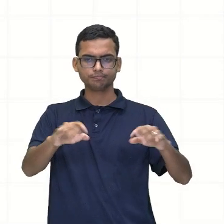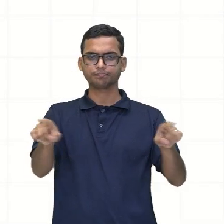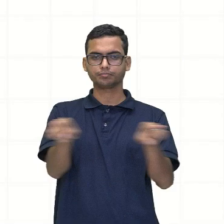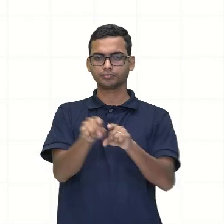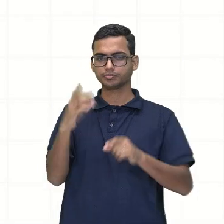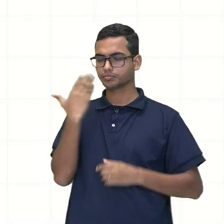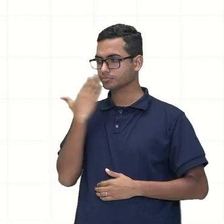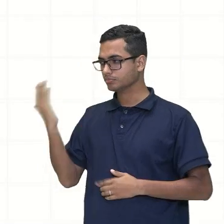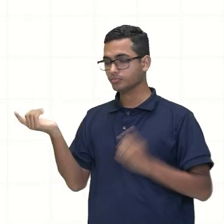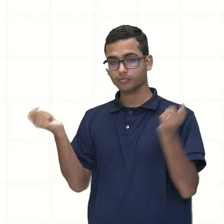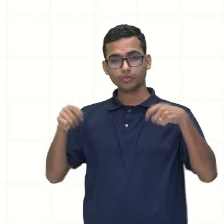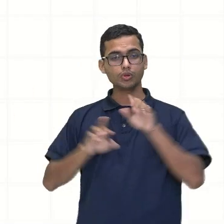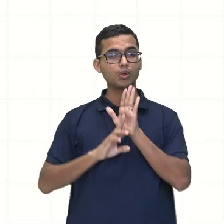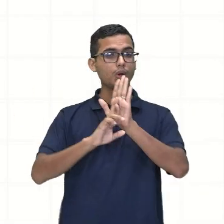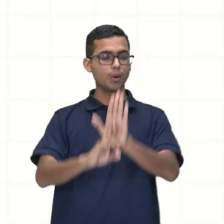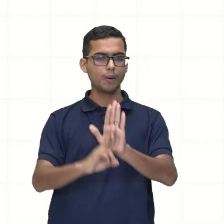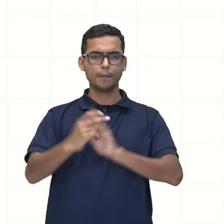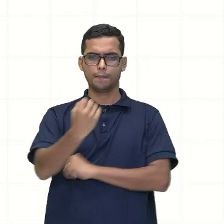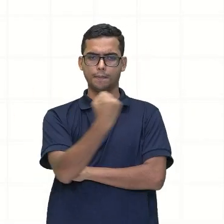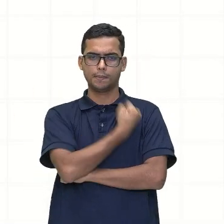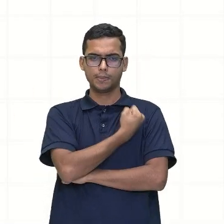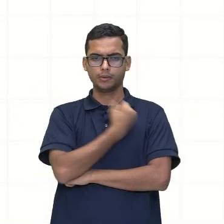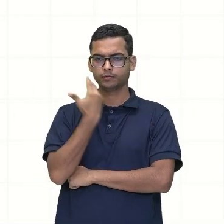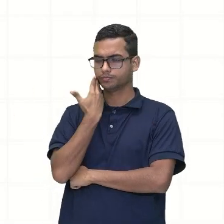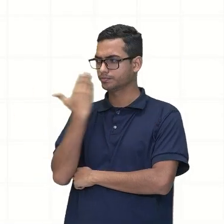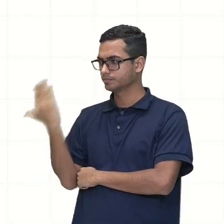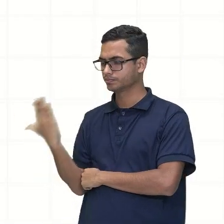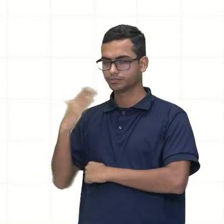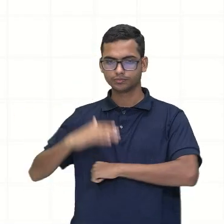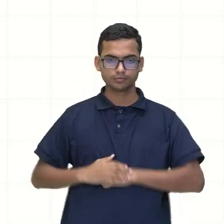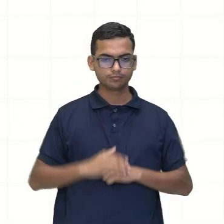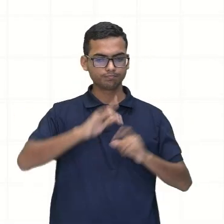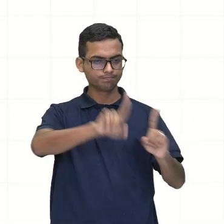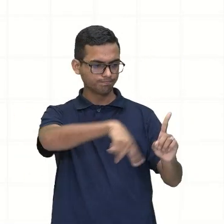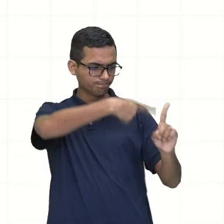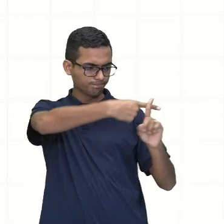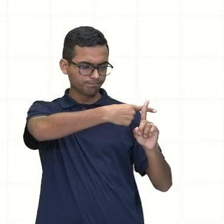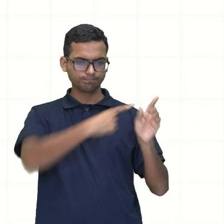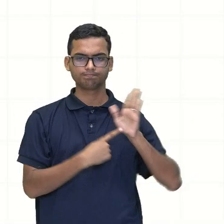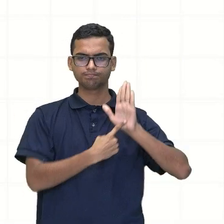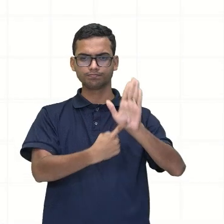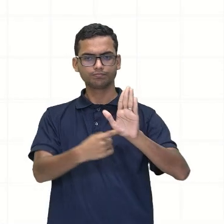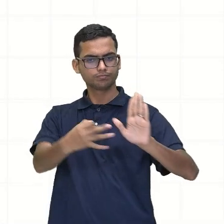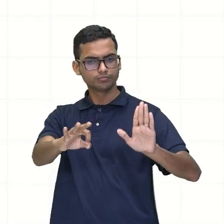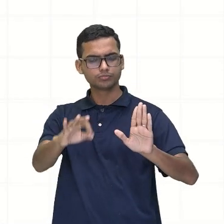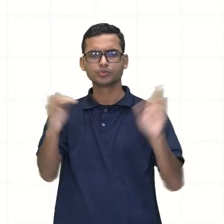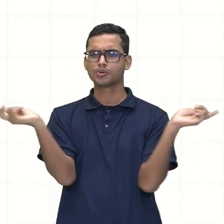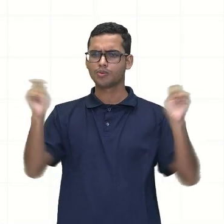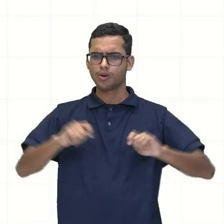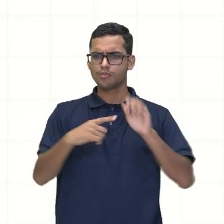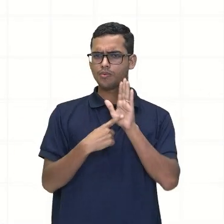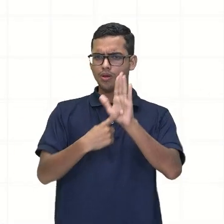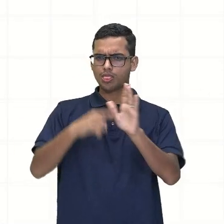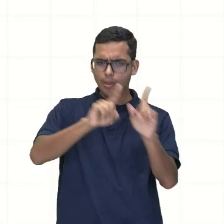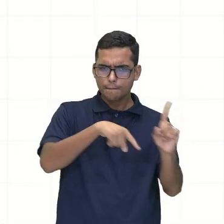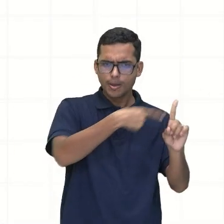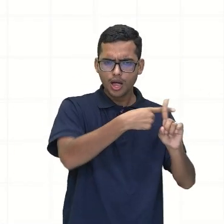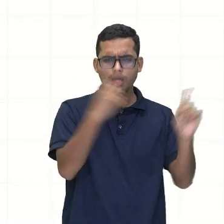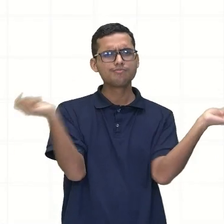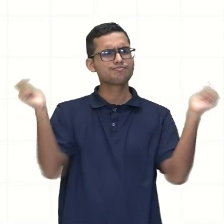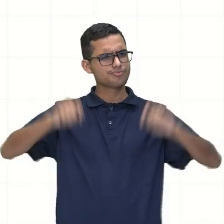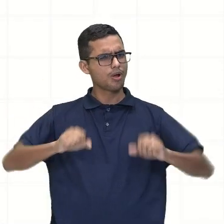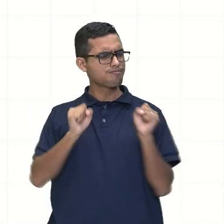também podem ser representados precedidos do sinal de mais, ou seja, pode aparecer o sinal de mais? Claro que